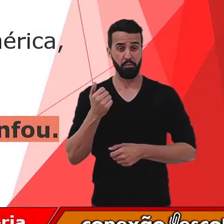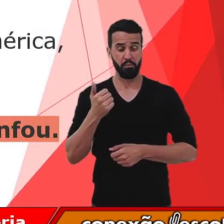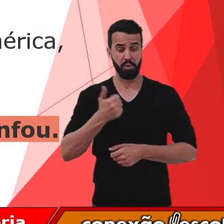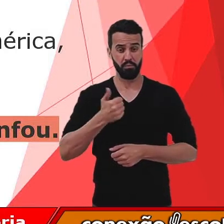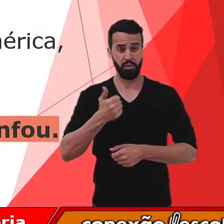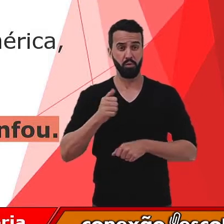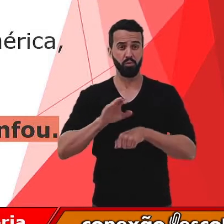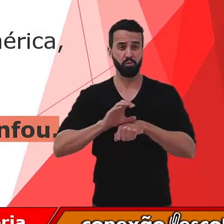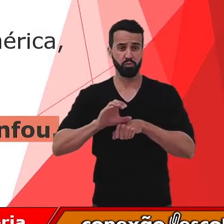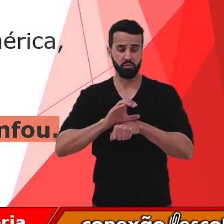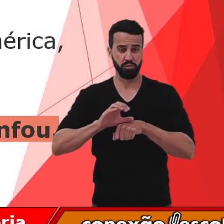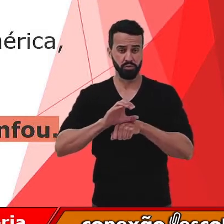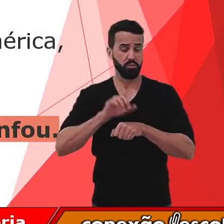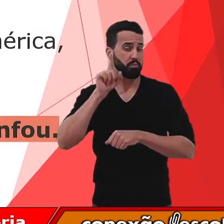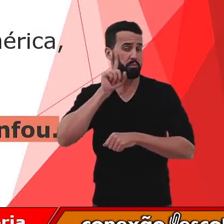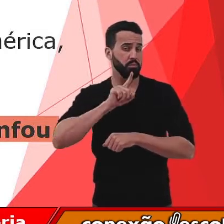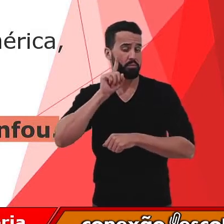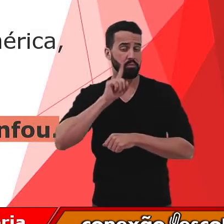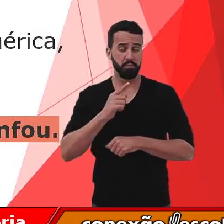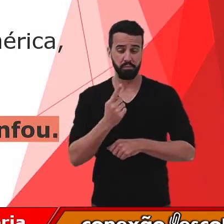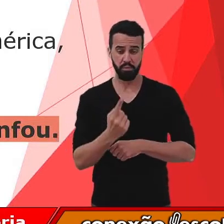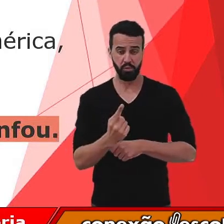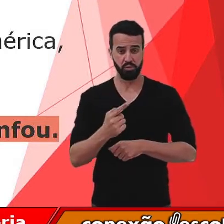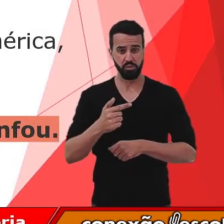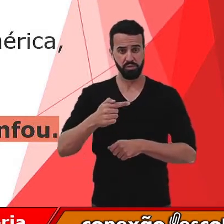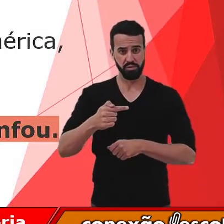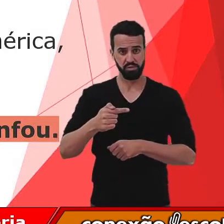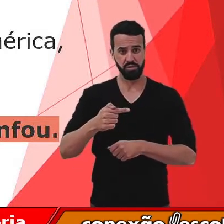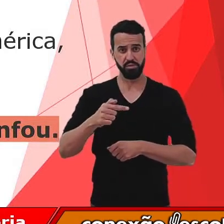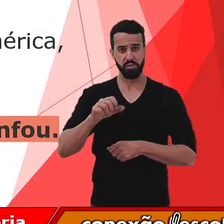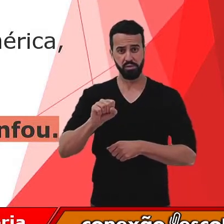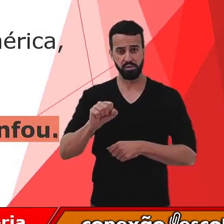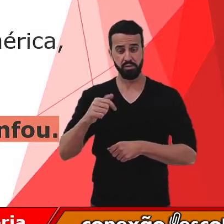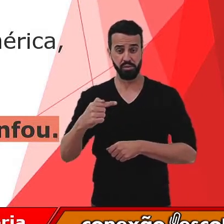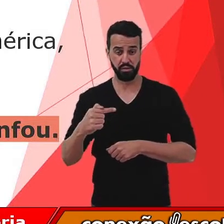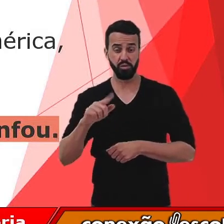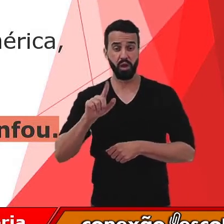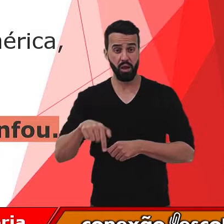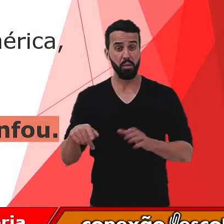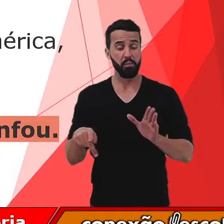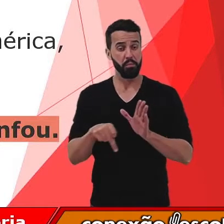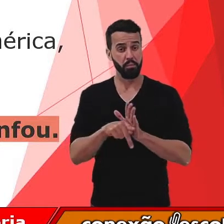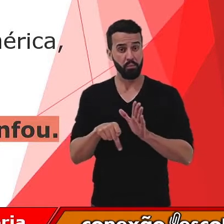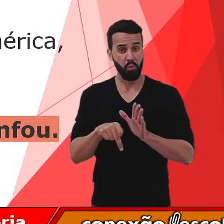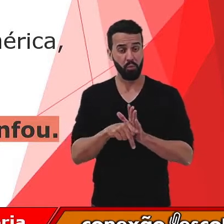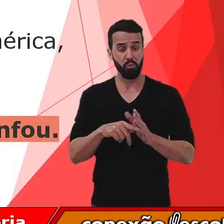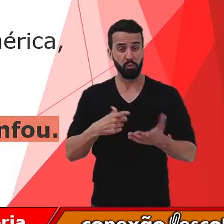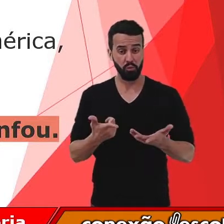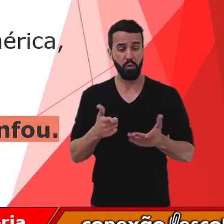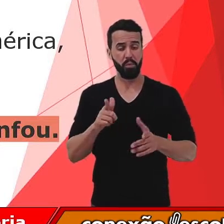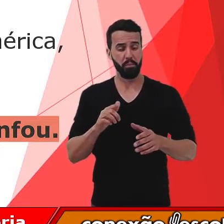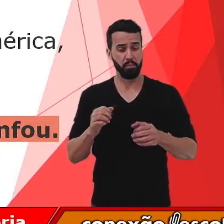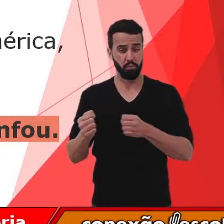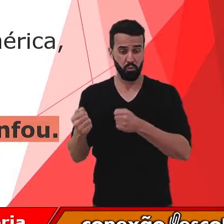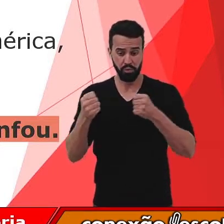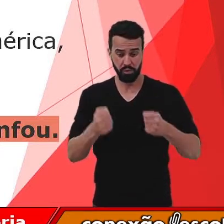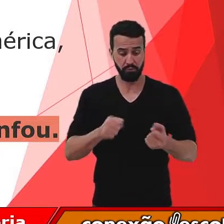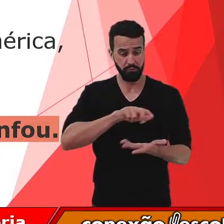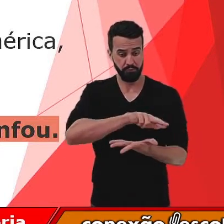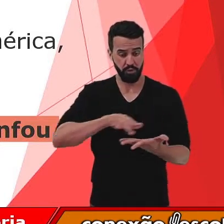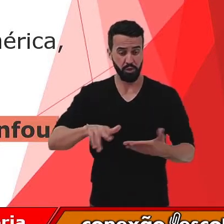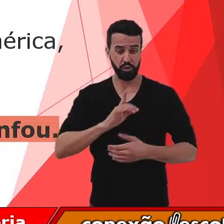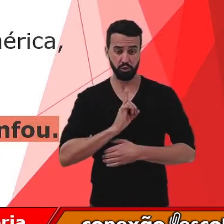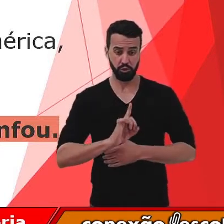de 1787, institui uma república federativa com a divisão de poderes,